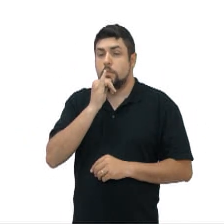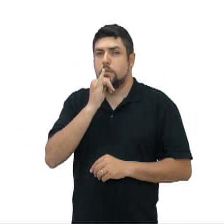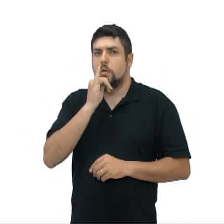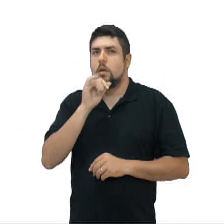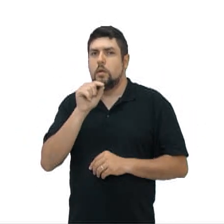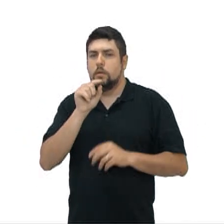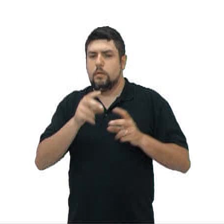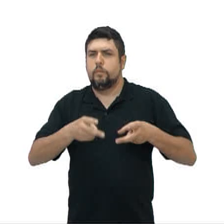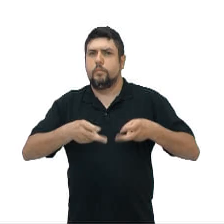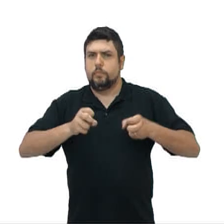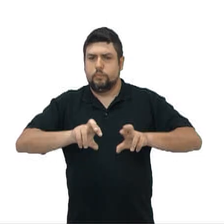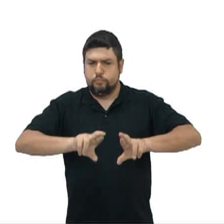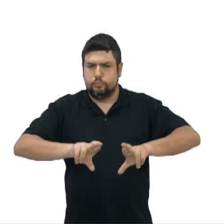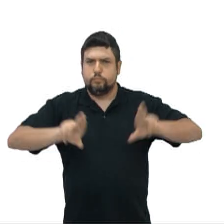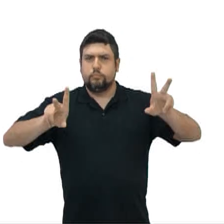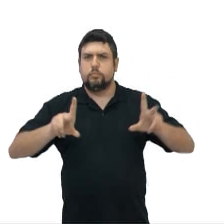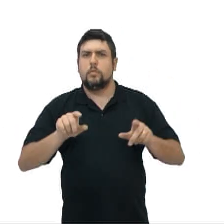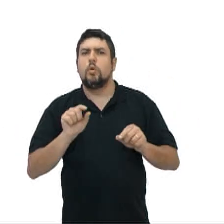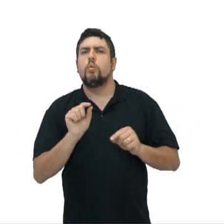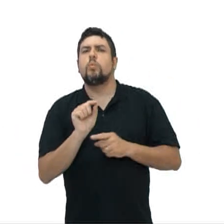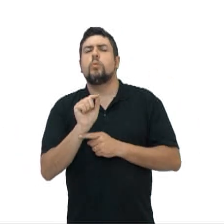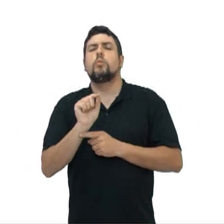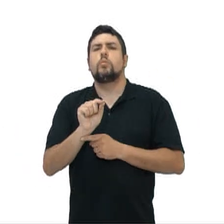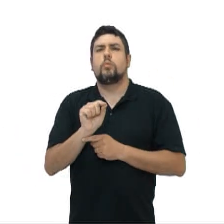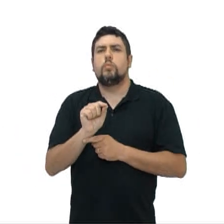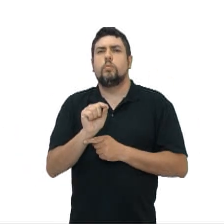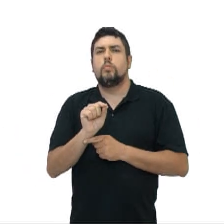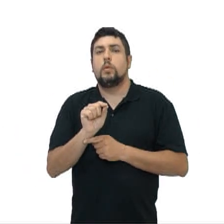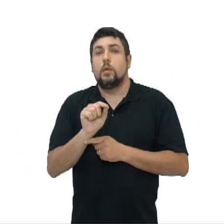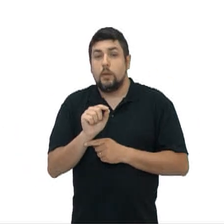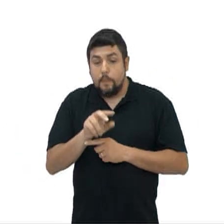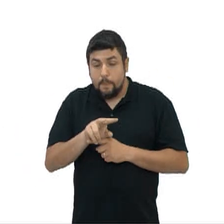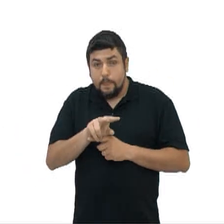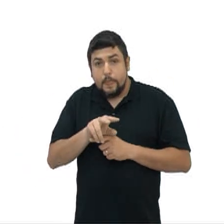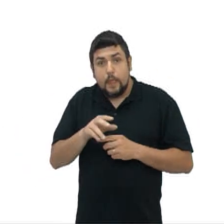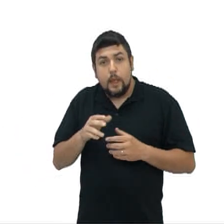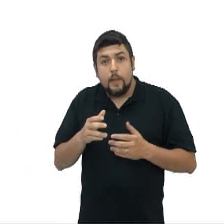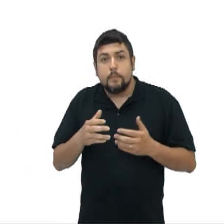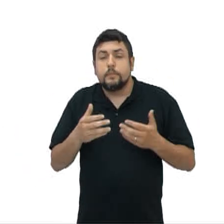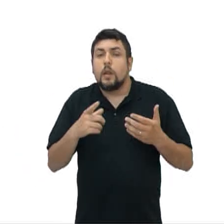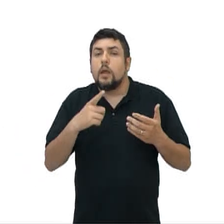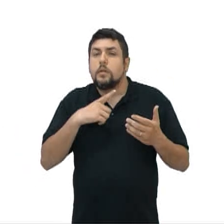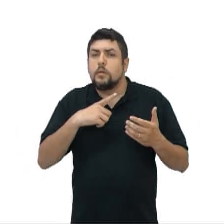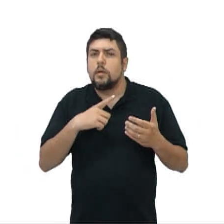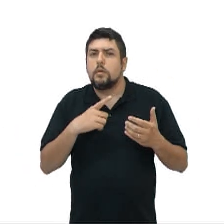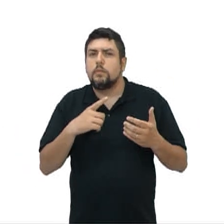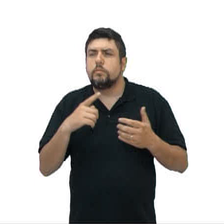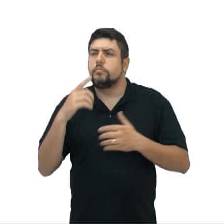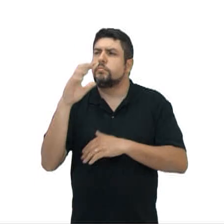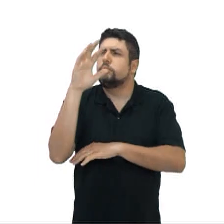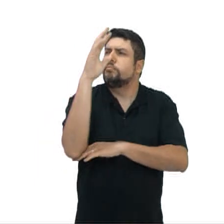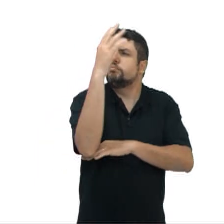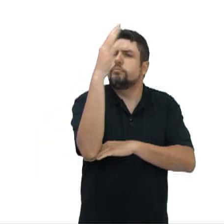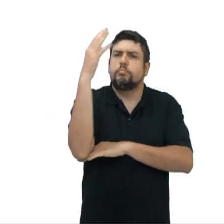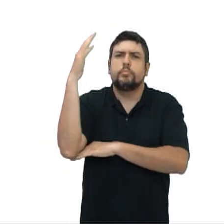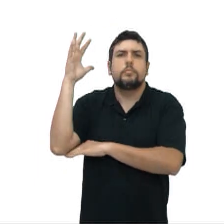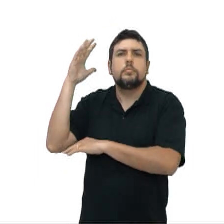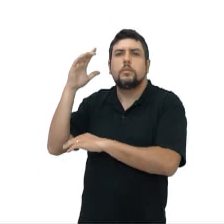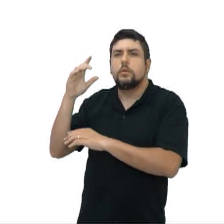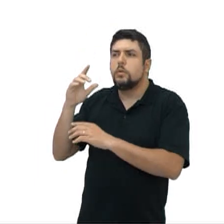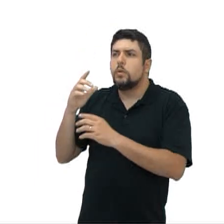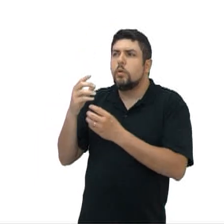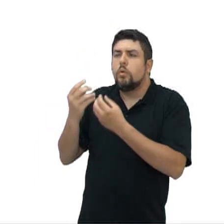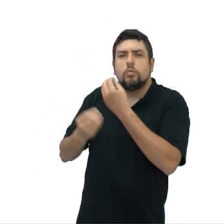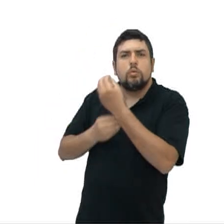dessas substâncias é o fato delas serem encontradas na natureza nos 3